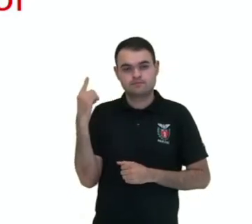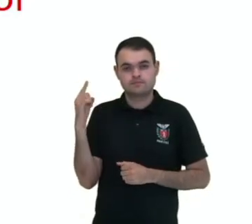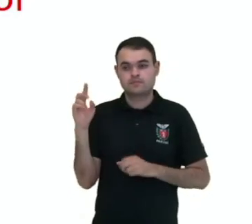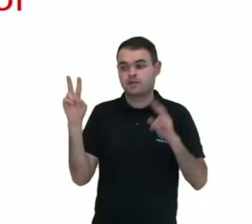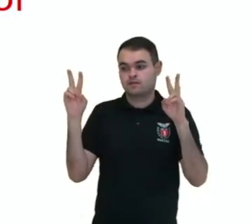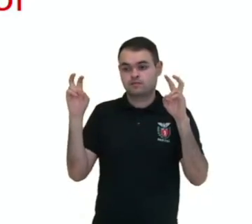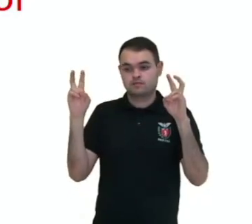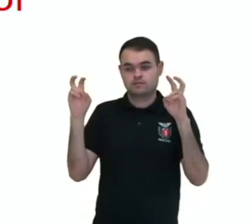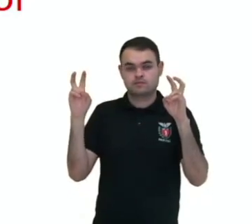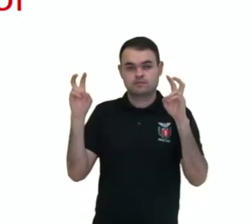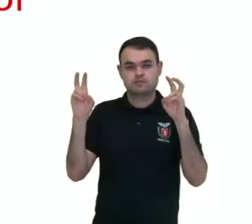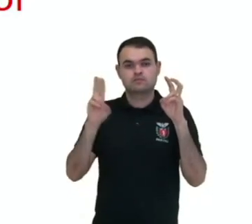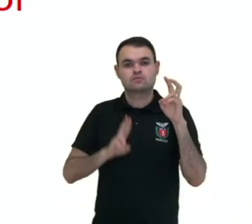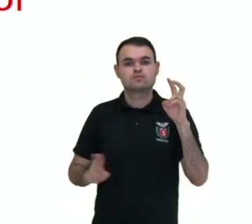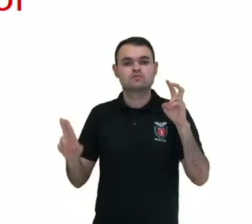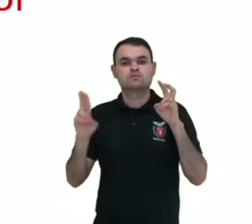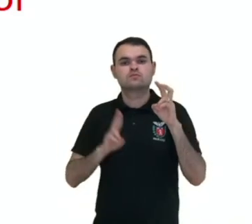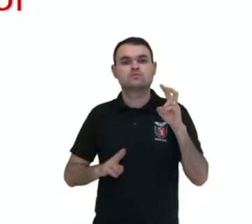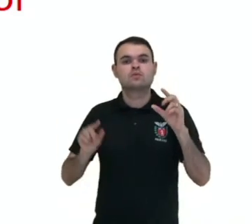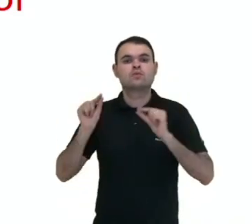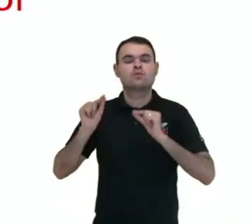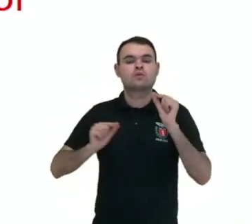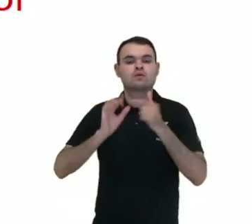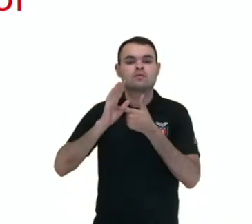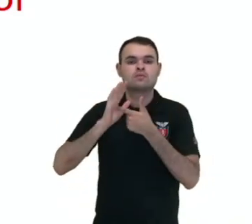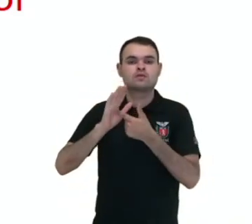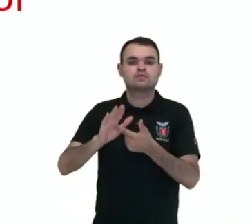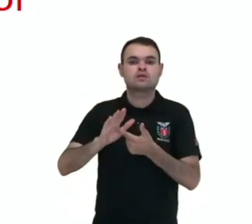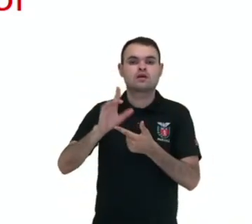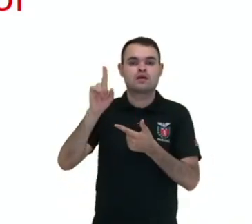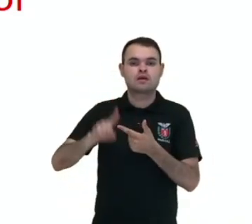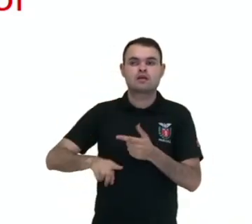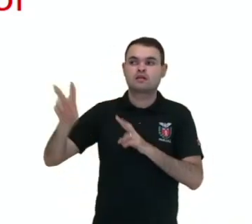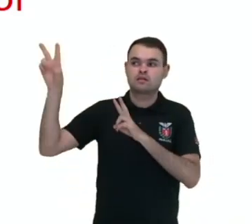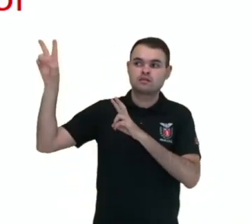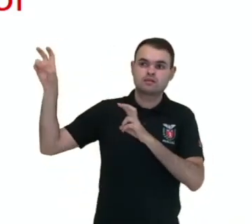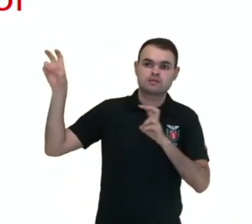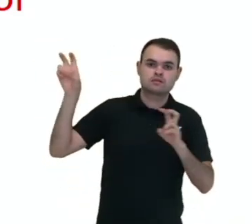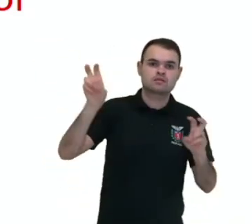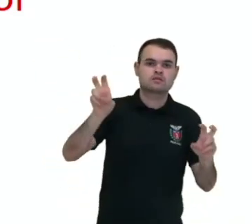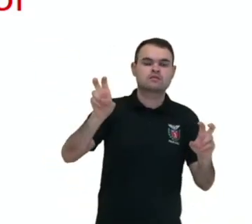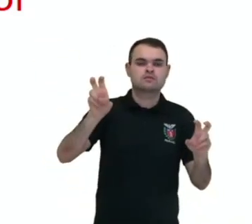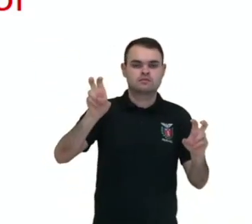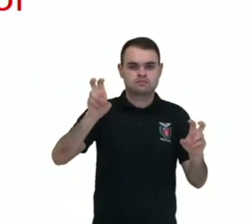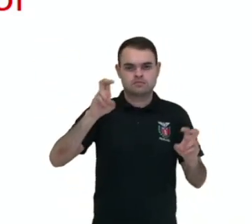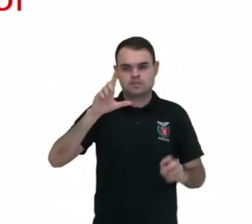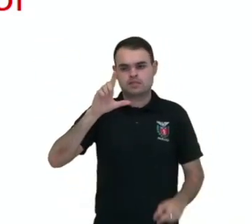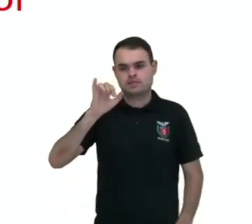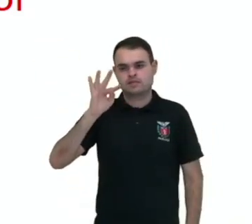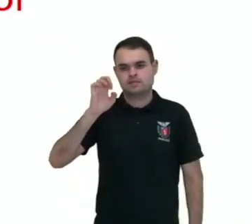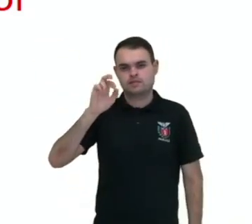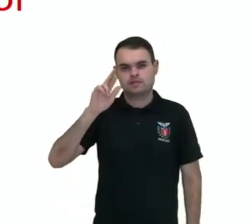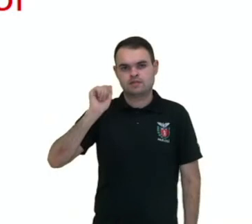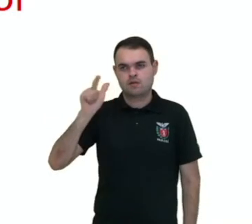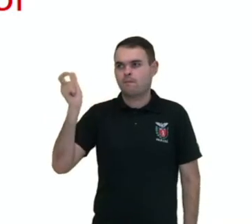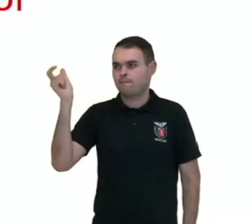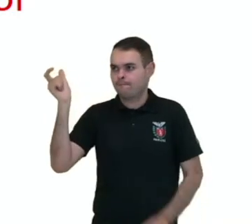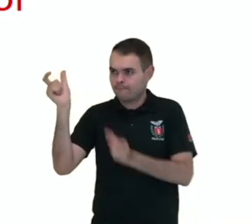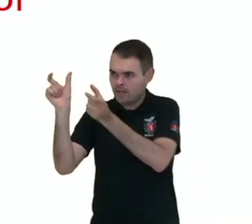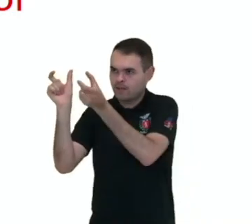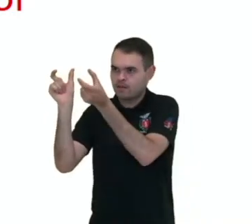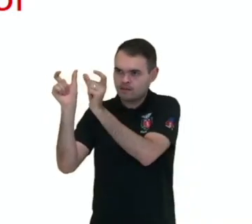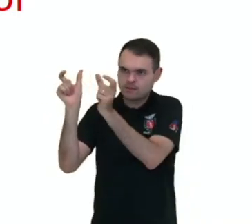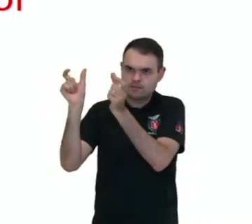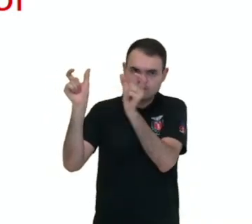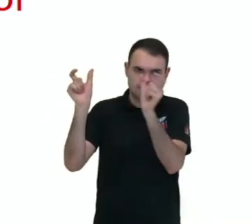foram utilizadas para indicar a reprodução literal, isto é, palavra por